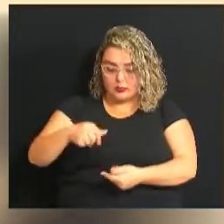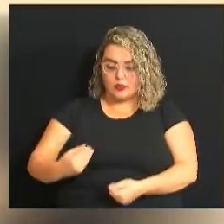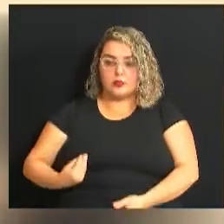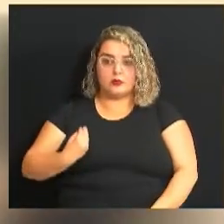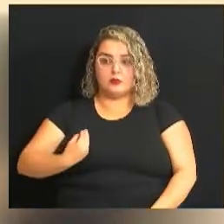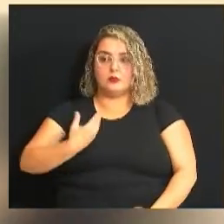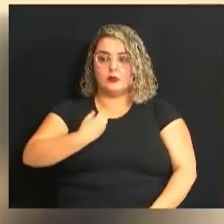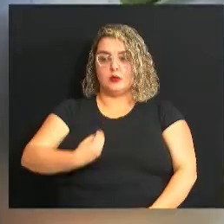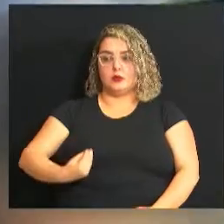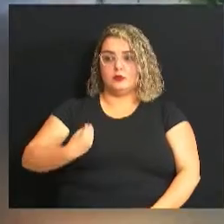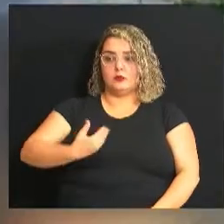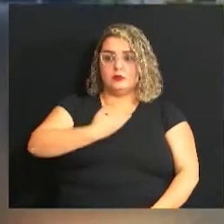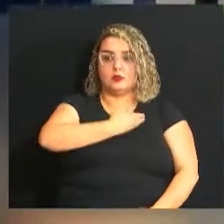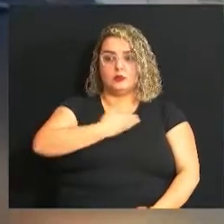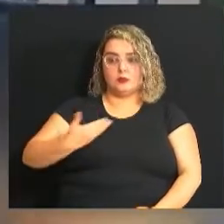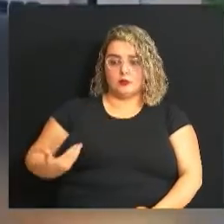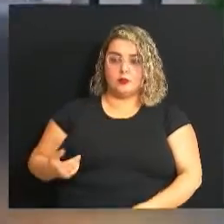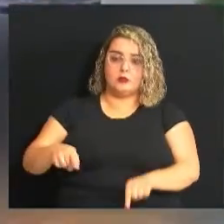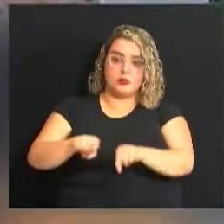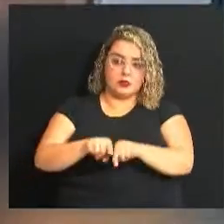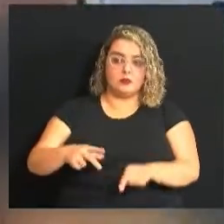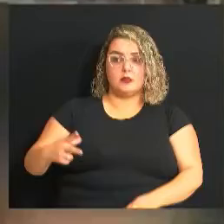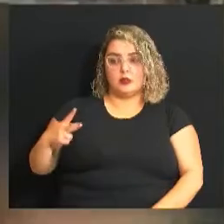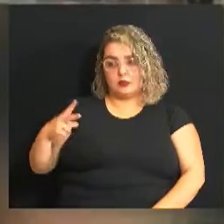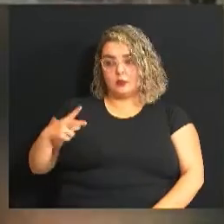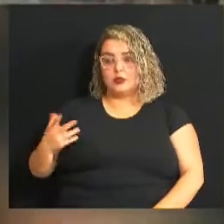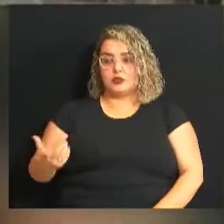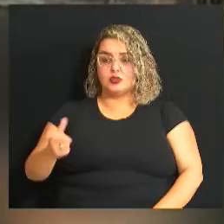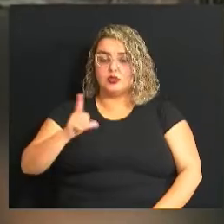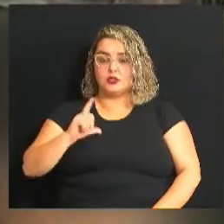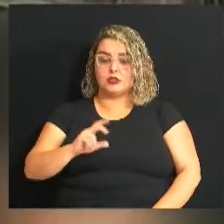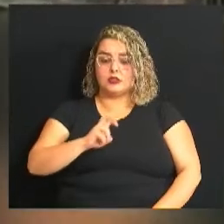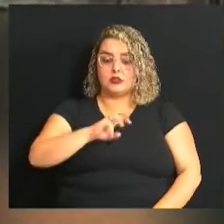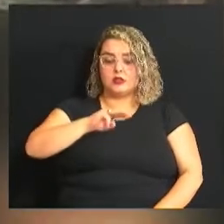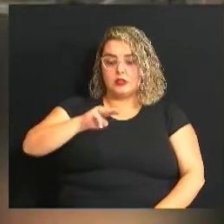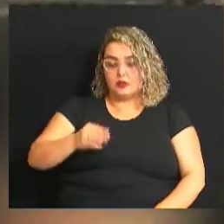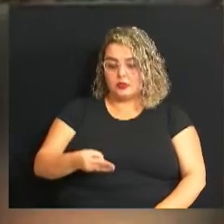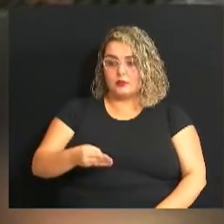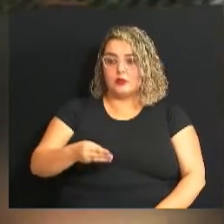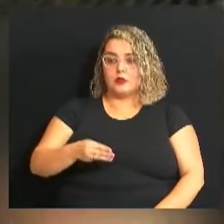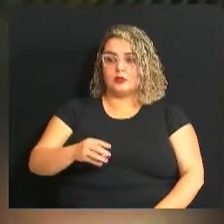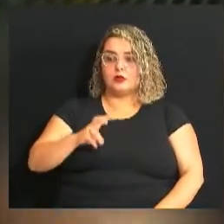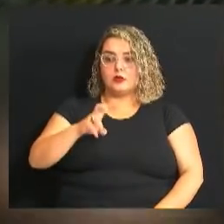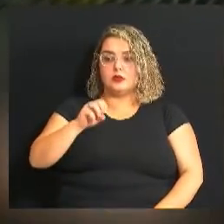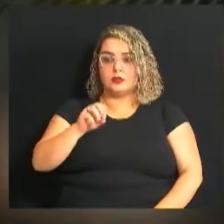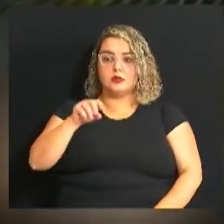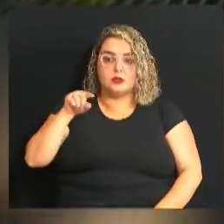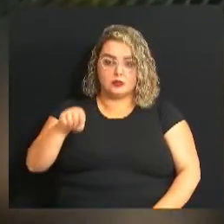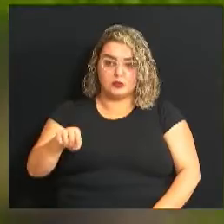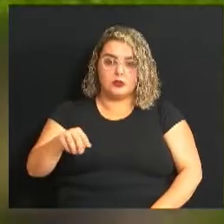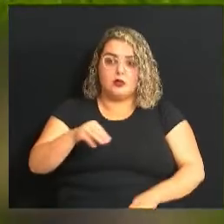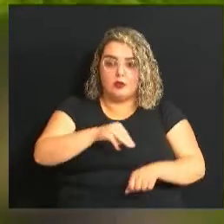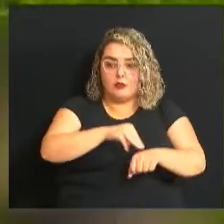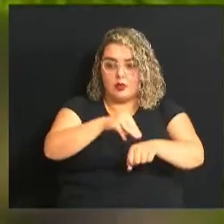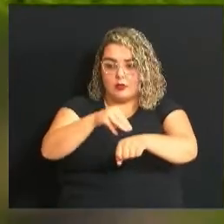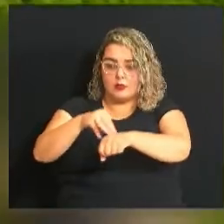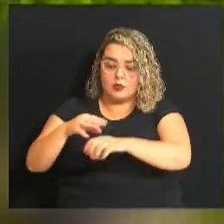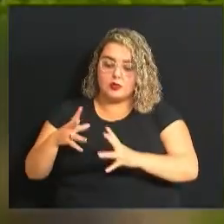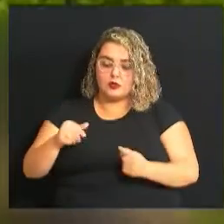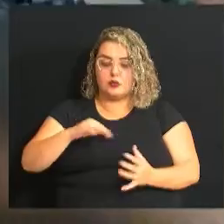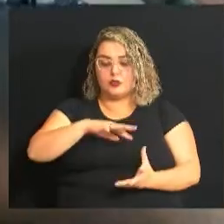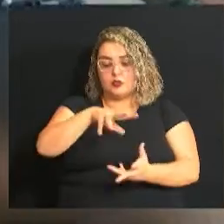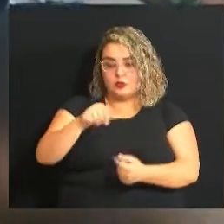na minha vida particular. Existem aproximadamente 5,5 milhões de integrantes em todo o mundo. No Brasil,